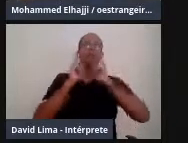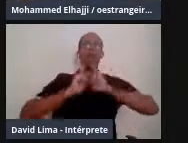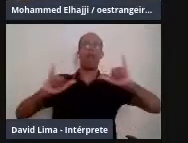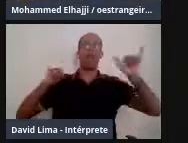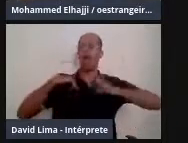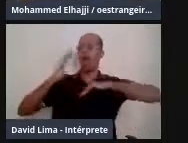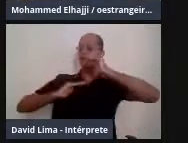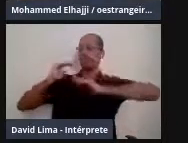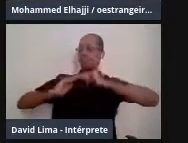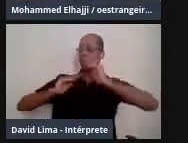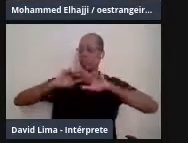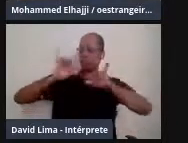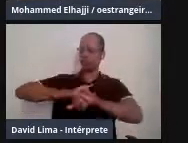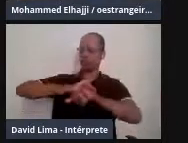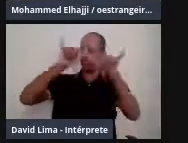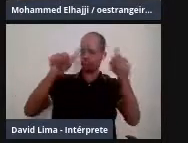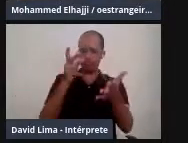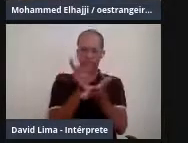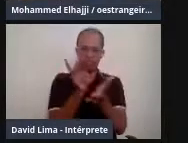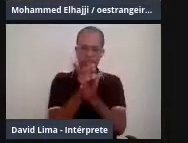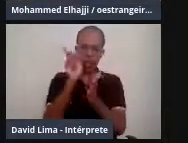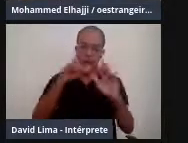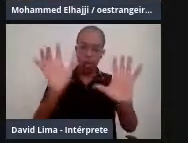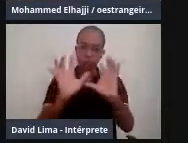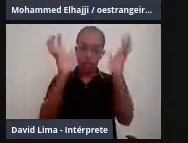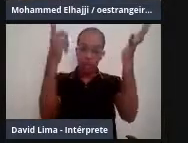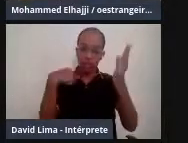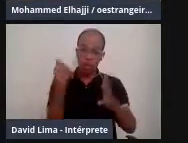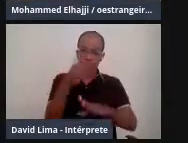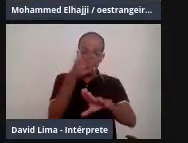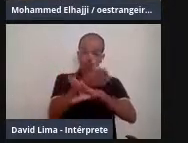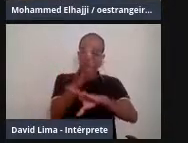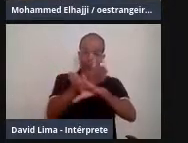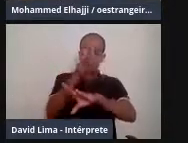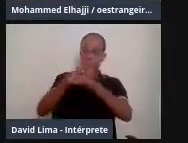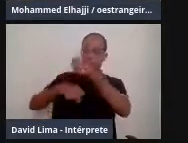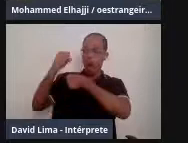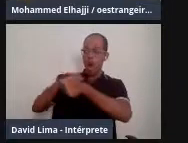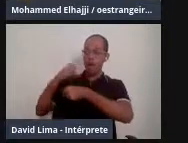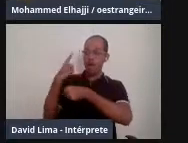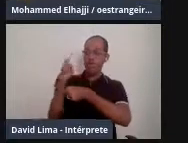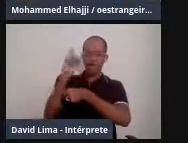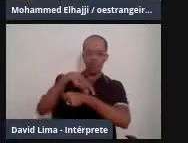da Cátedra, e esse foi um evento que nós participamos o ano passado, foi muito